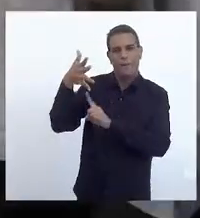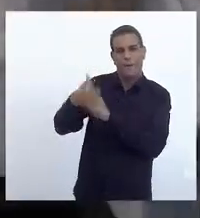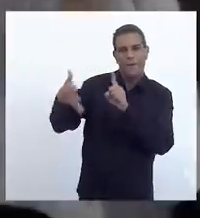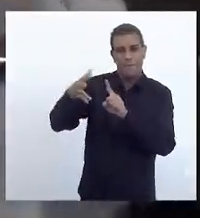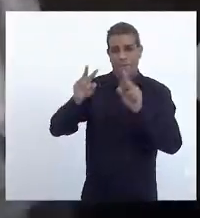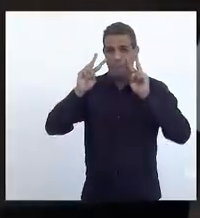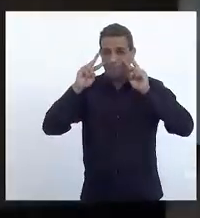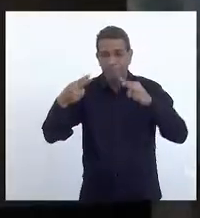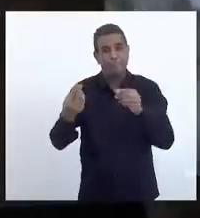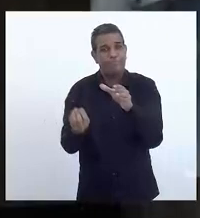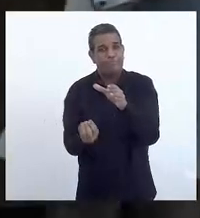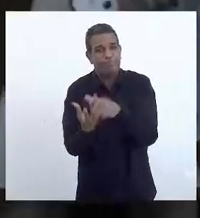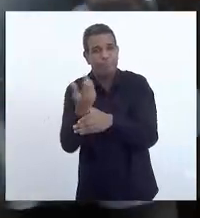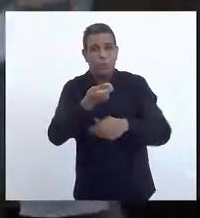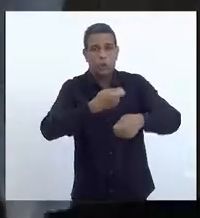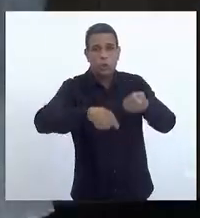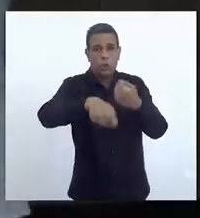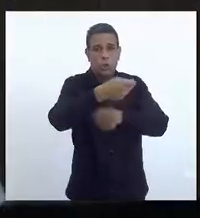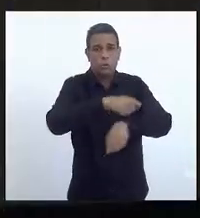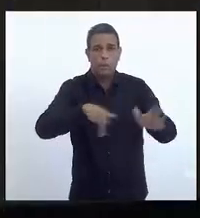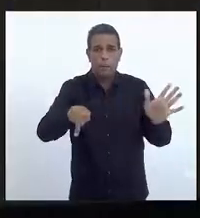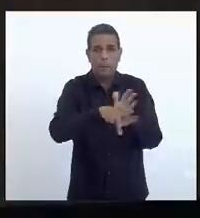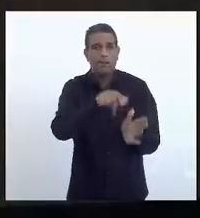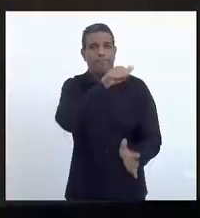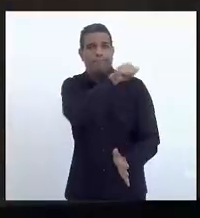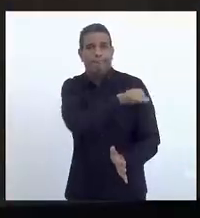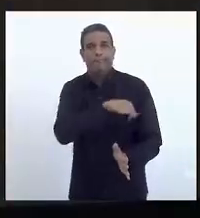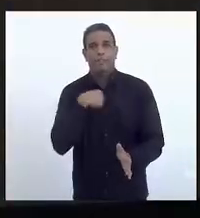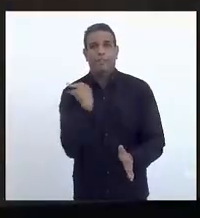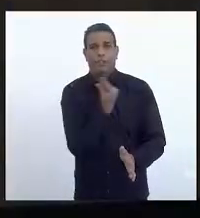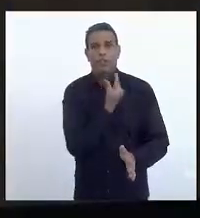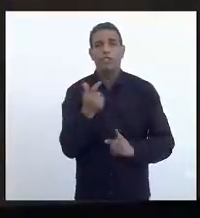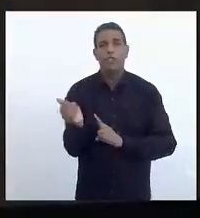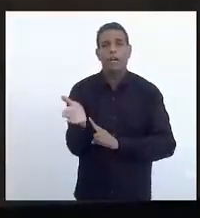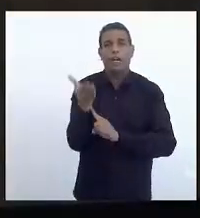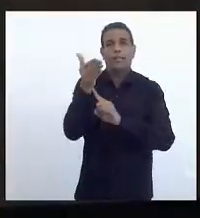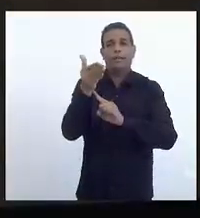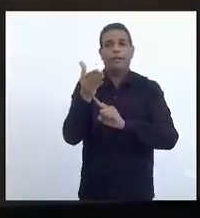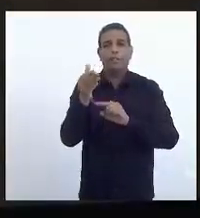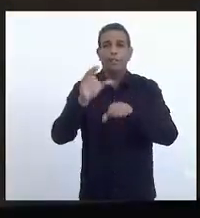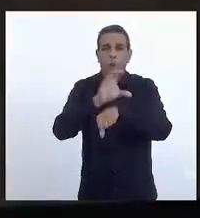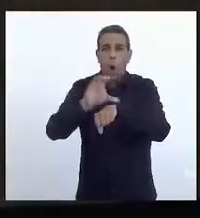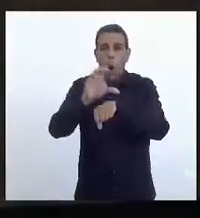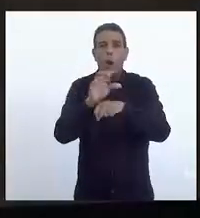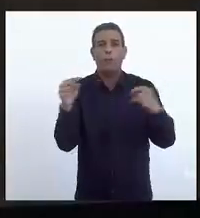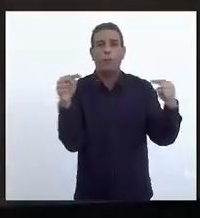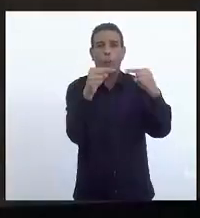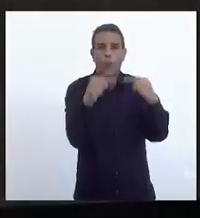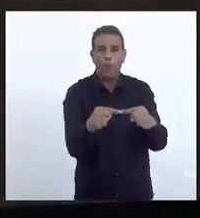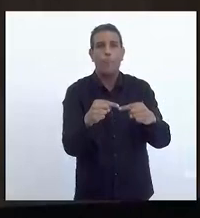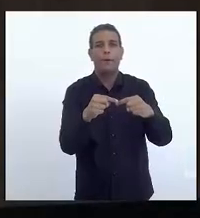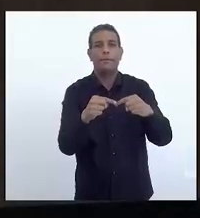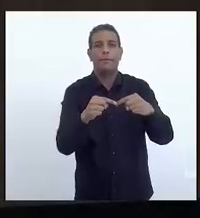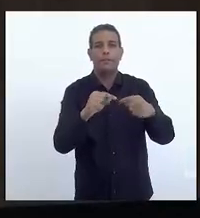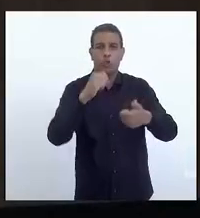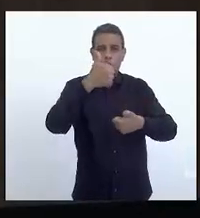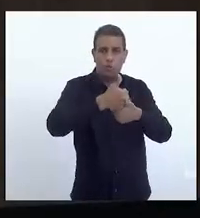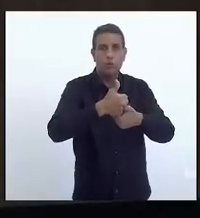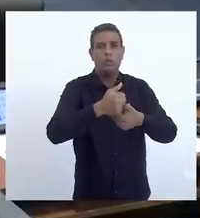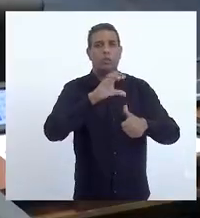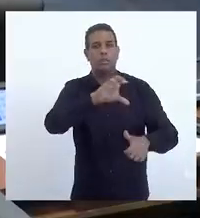criou para discutir a economia do Estado. Portanto, o parecer da Ciência e Tecnologia é favorável exatamente nos termos do substitutivo da